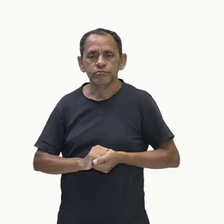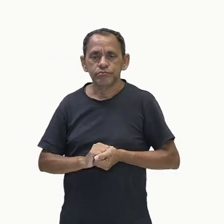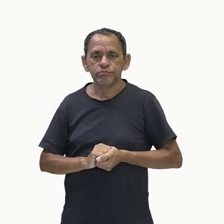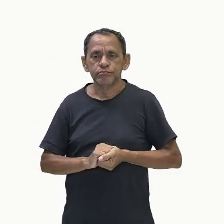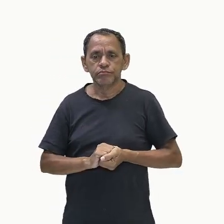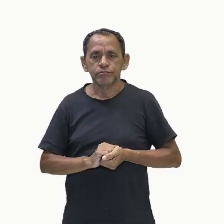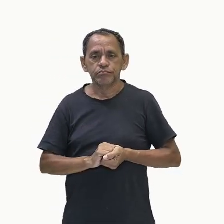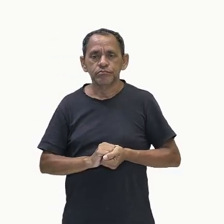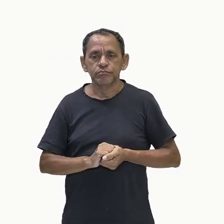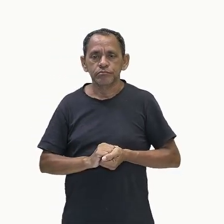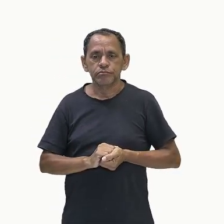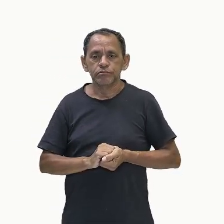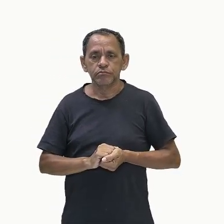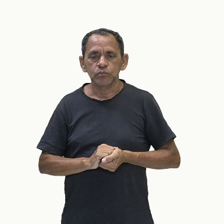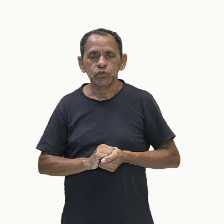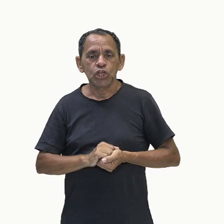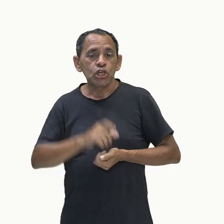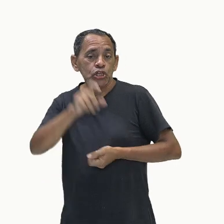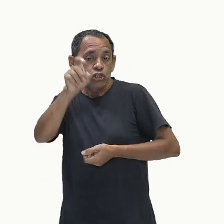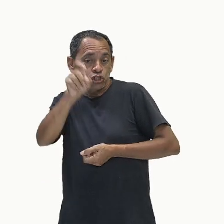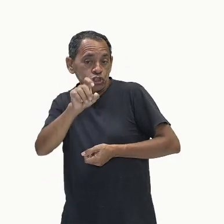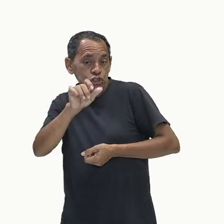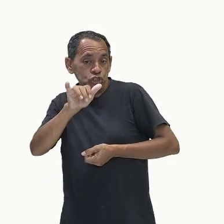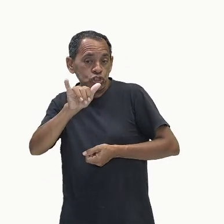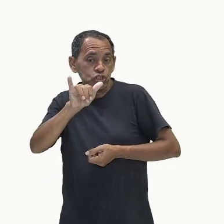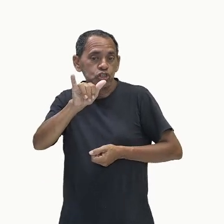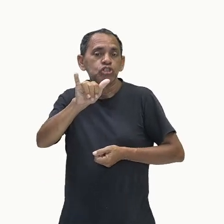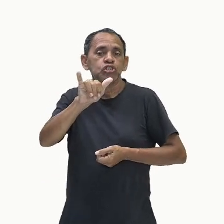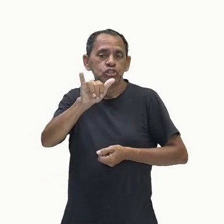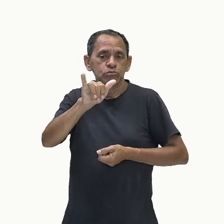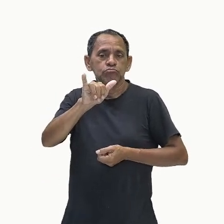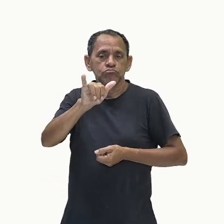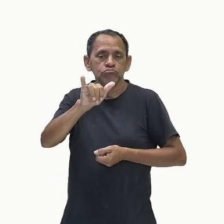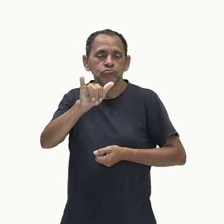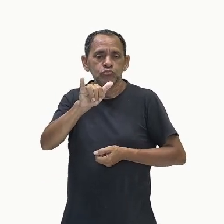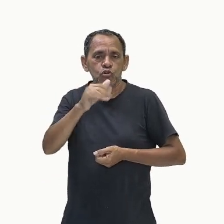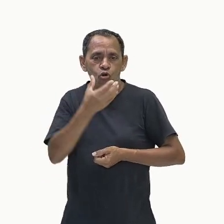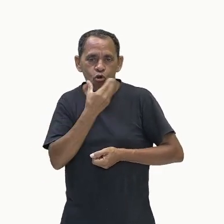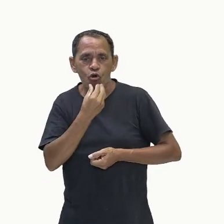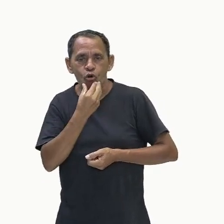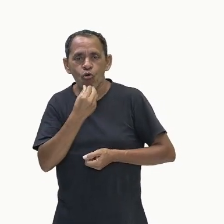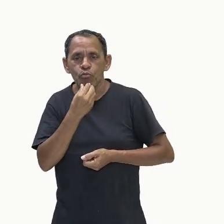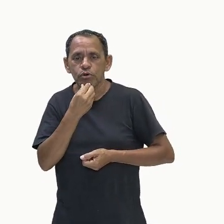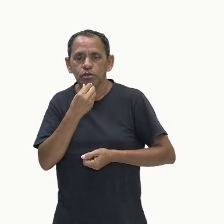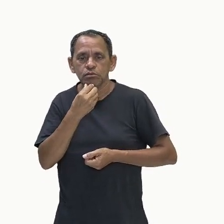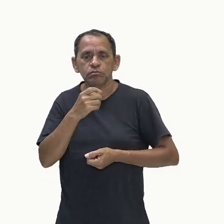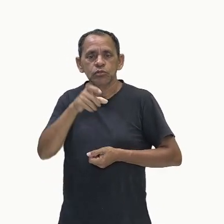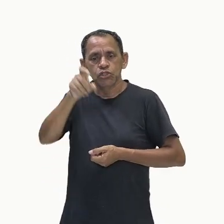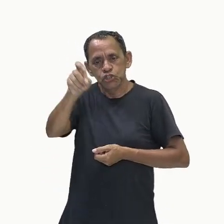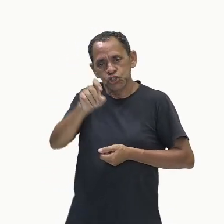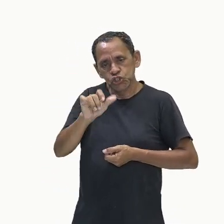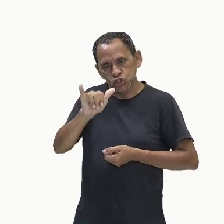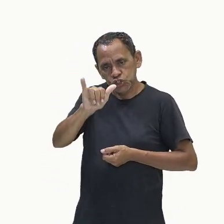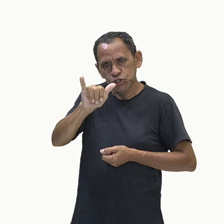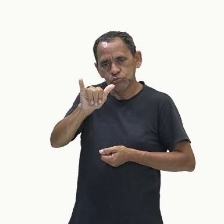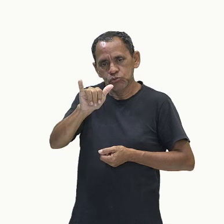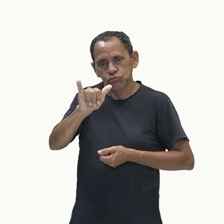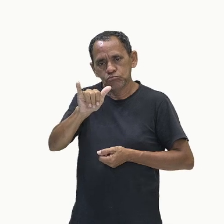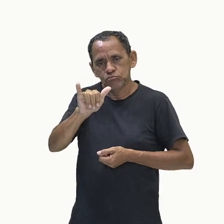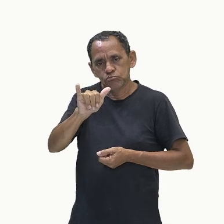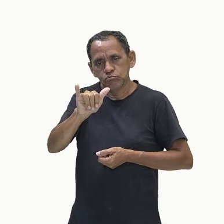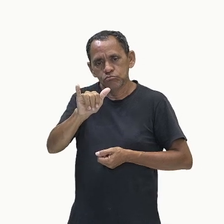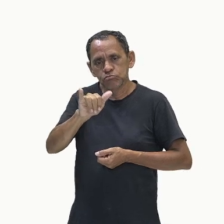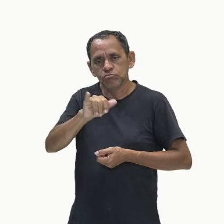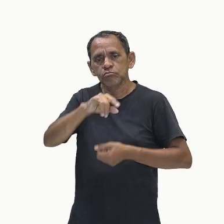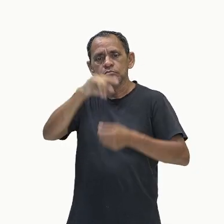ó, X e Y identifica que esse indivíduo é masculino, X e Y. Aí aqui